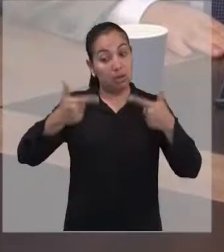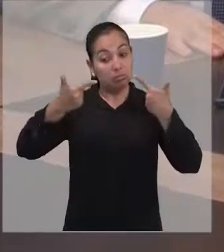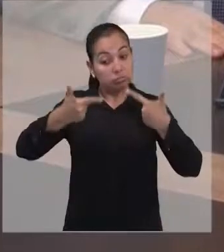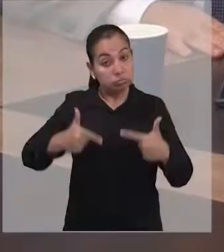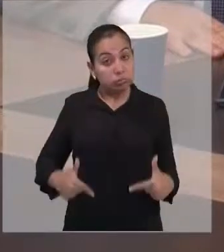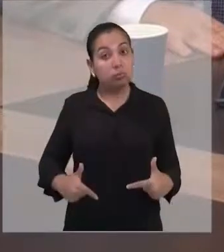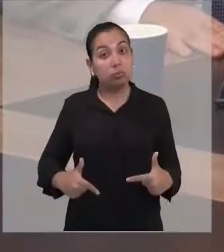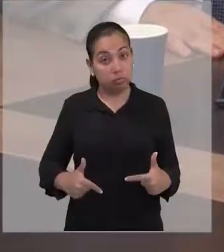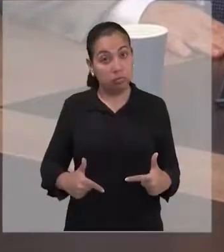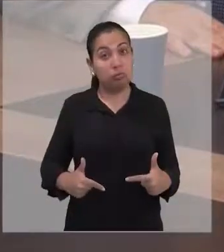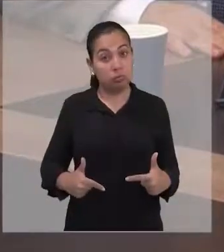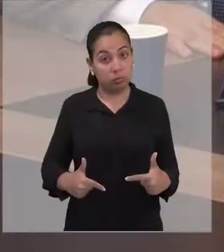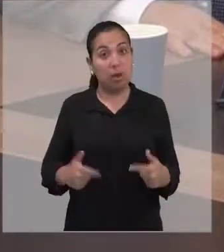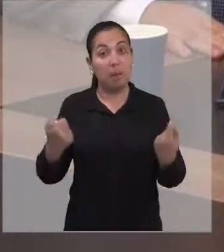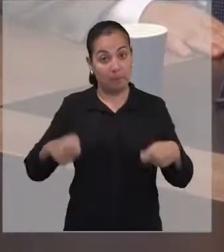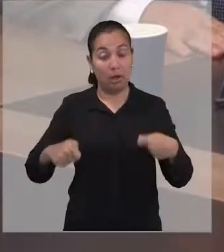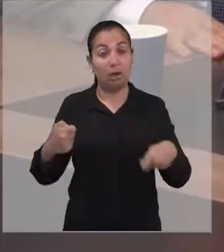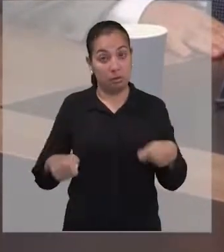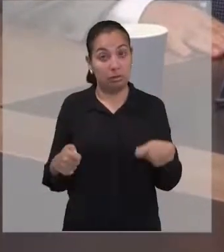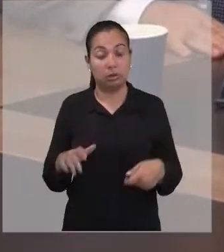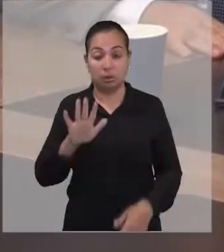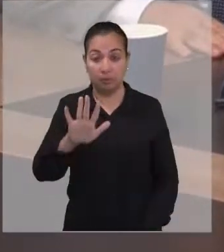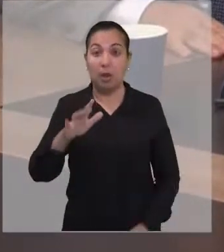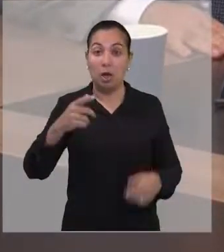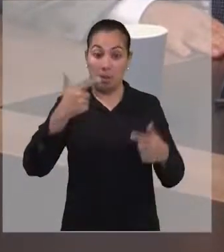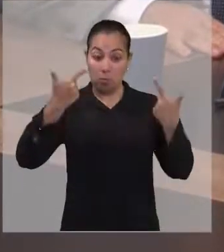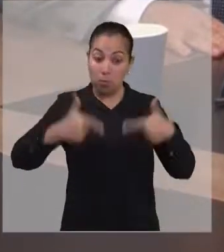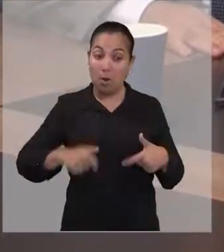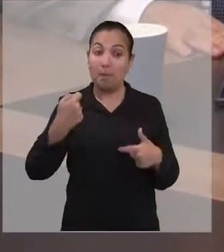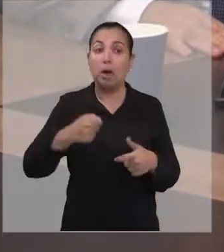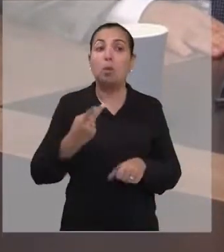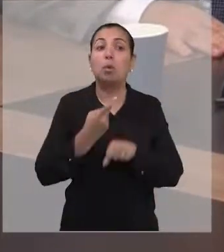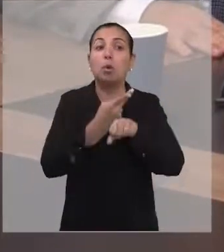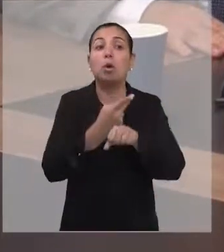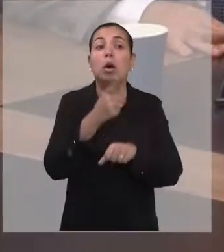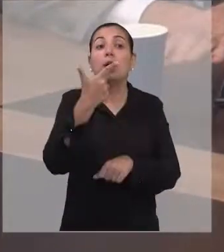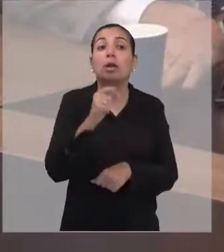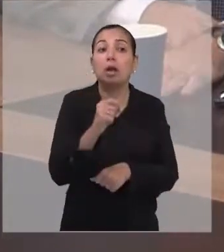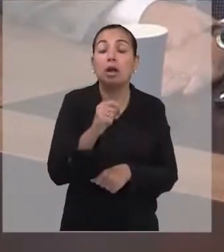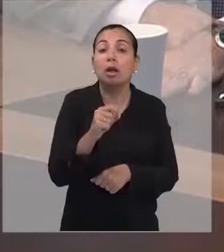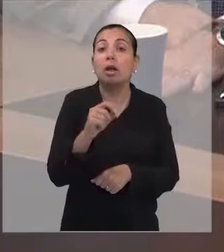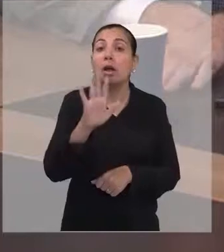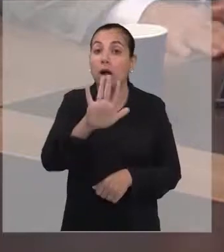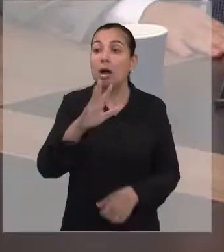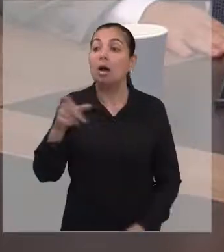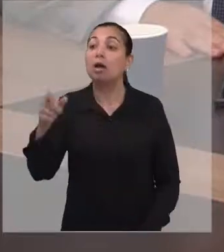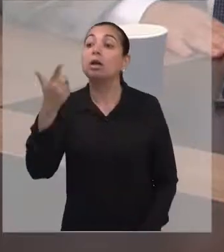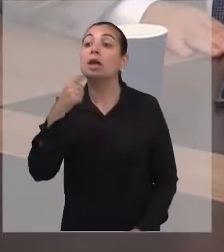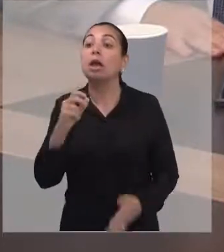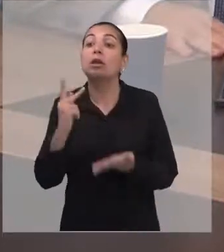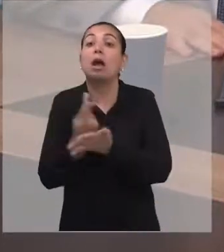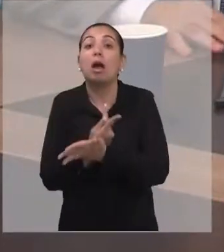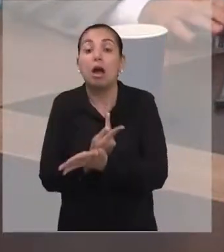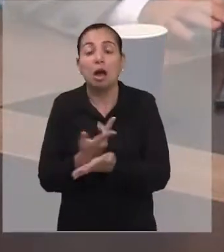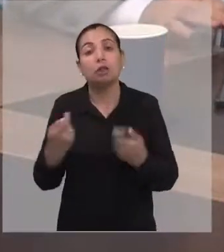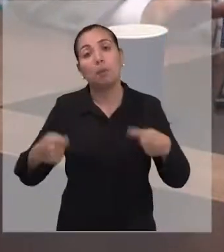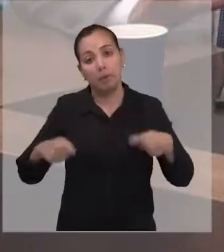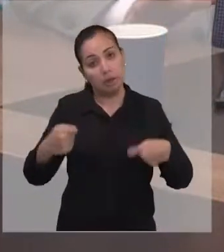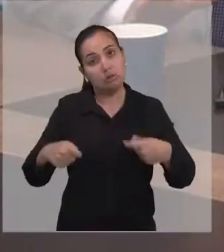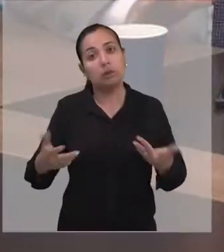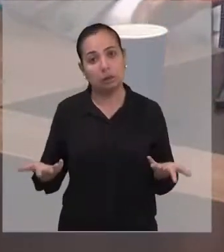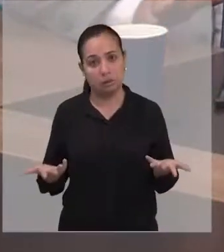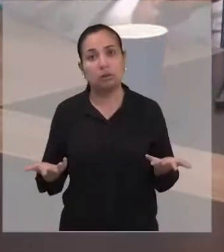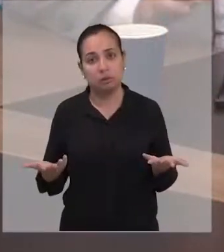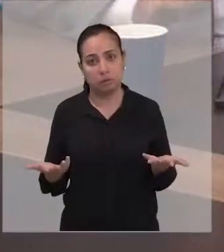A isenção de achar... O acusado, o inquérito da Polícia Federal está equivocado, eu acho que isso aqui, ele tem que isenção nos procedimentos. Isso nem